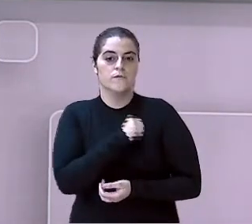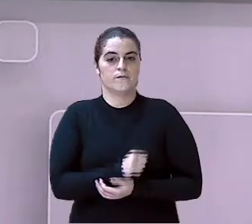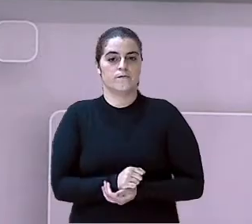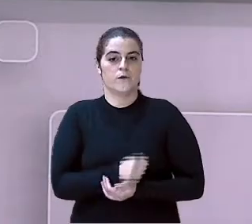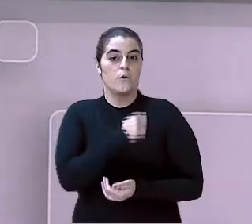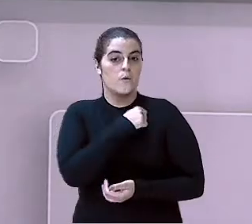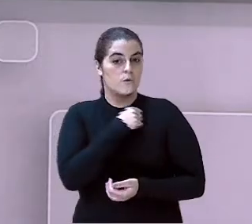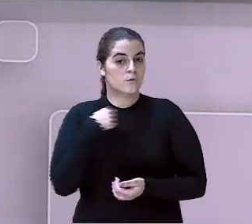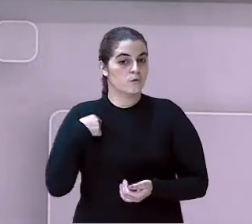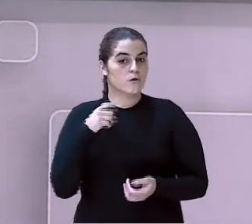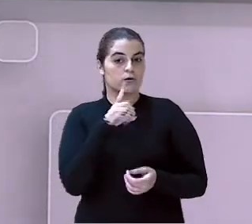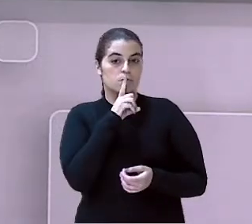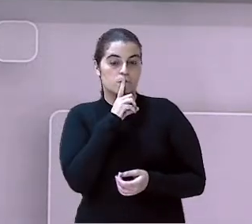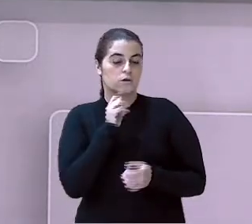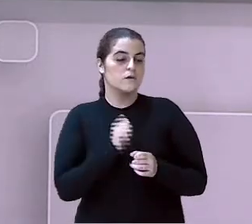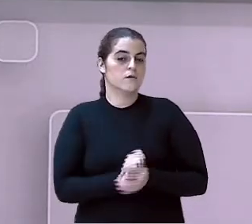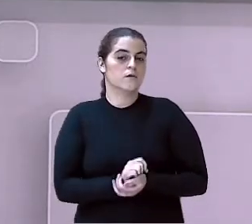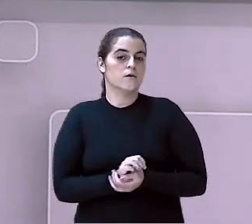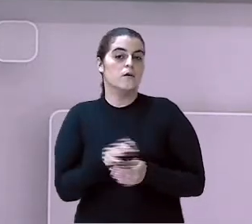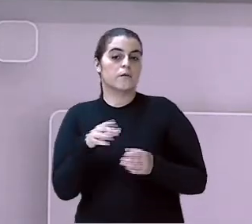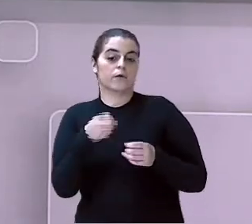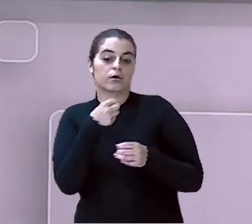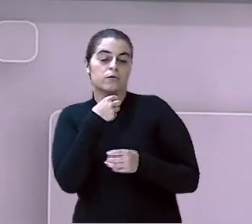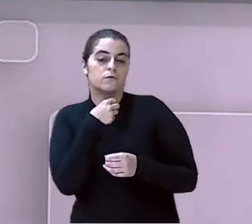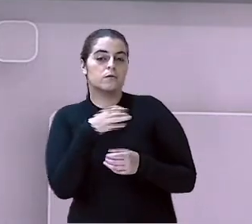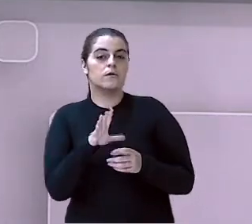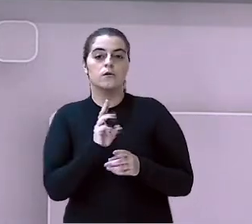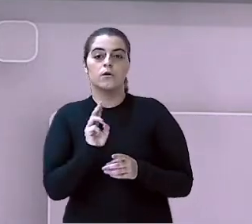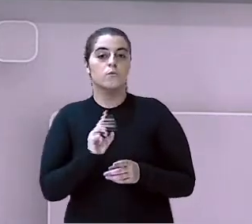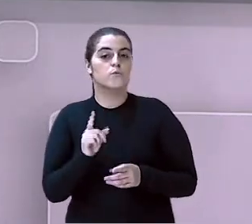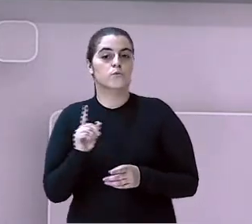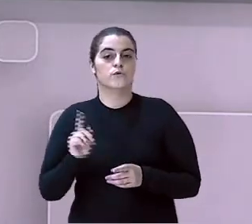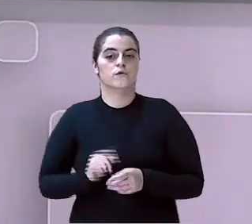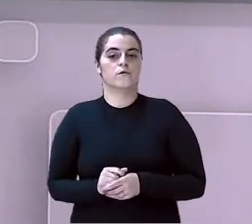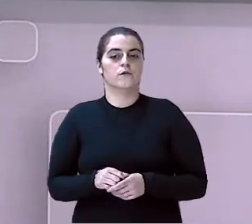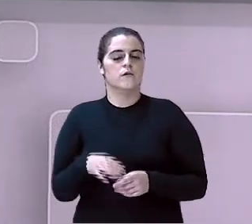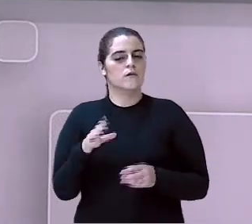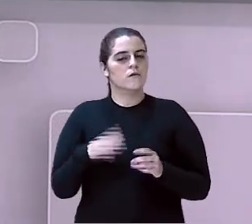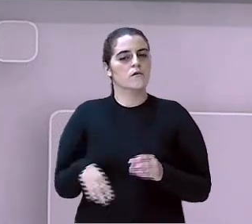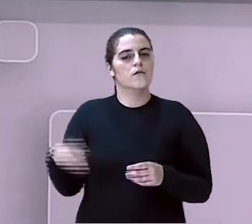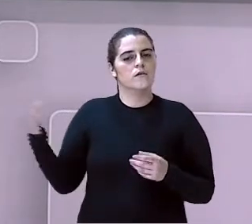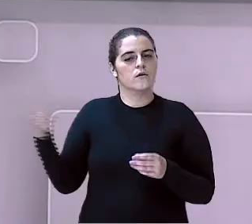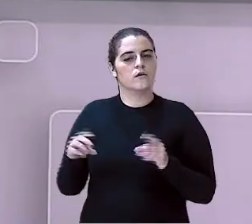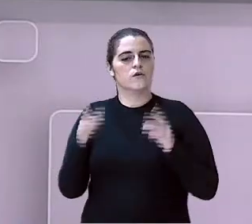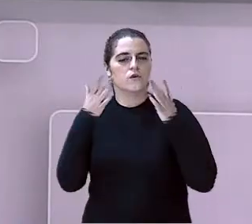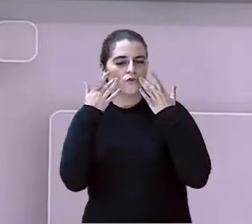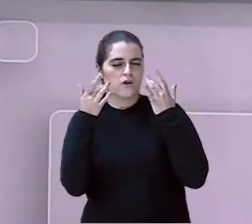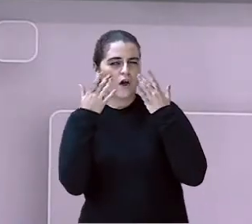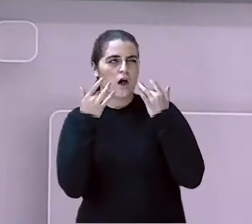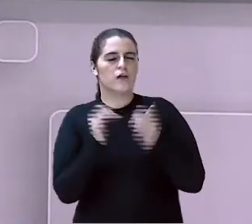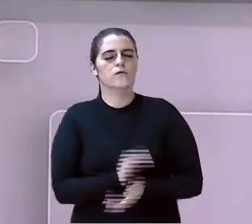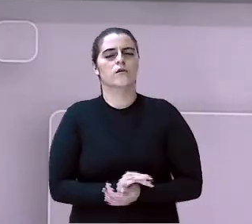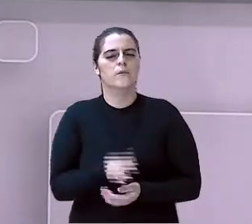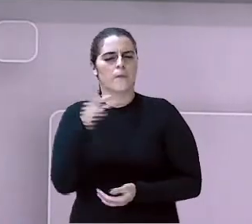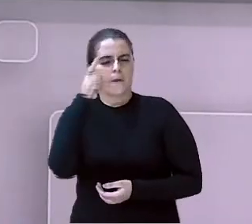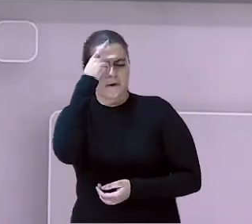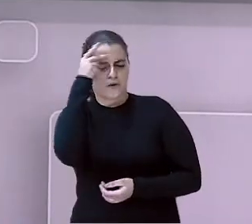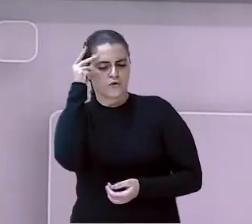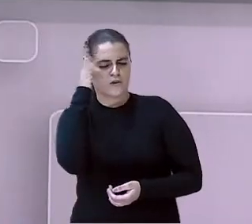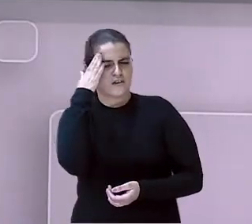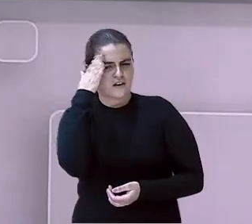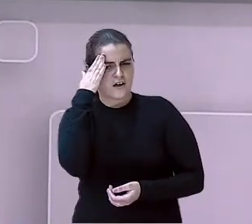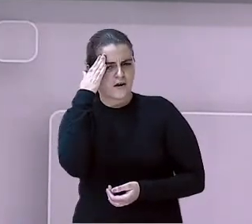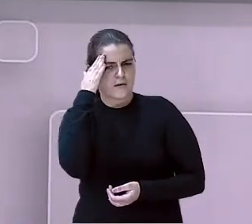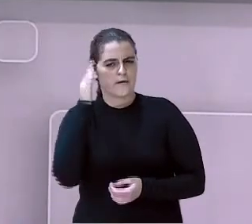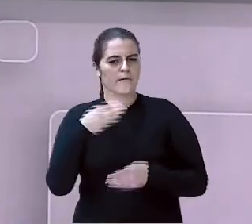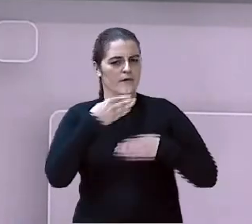silêncio. E aquele ambiente também do teatro, gente, quando ele é construído, já sabe que ali vai ser feito um teatro, aquelas paredes